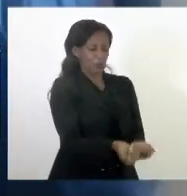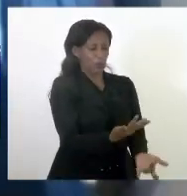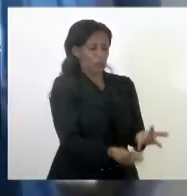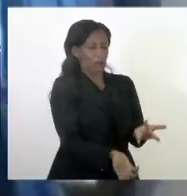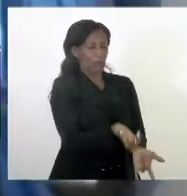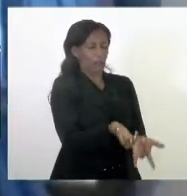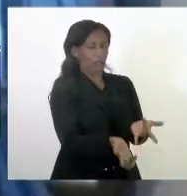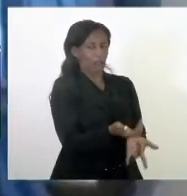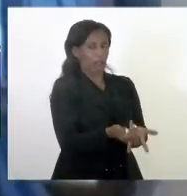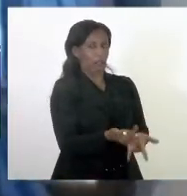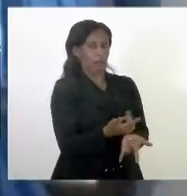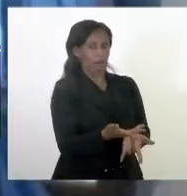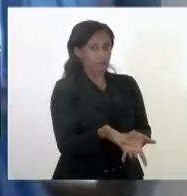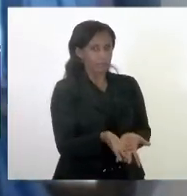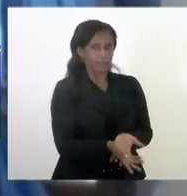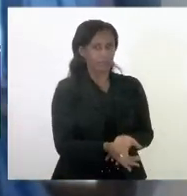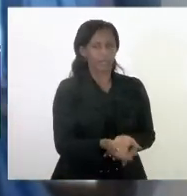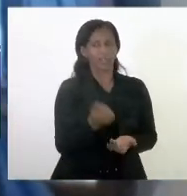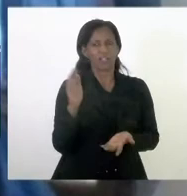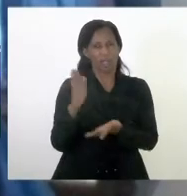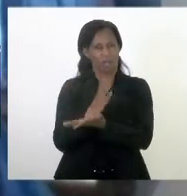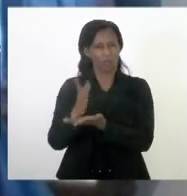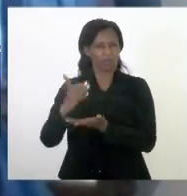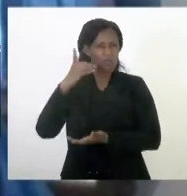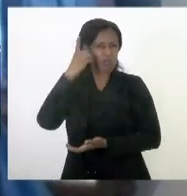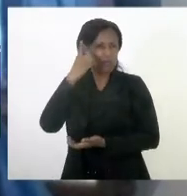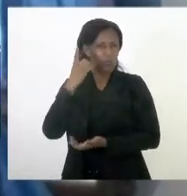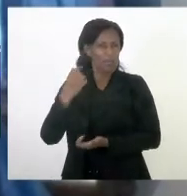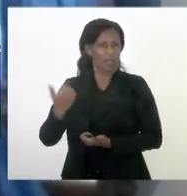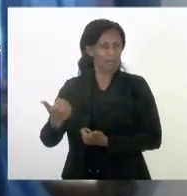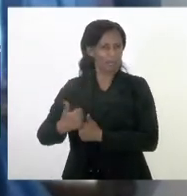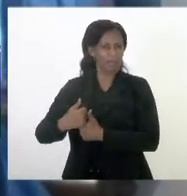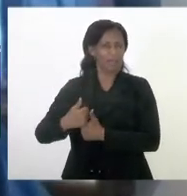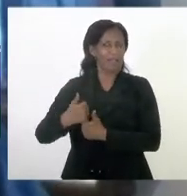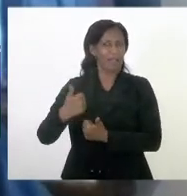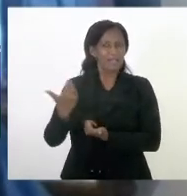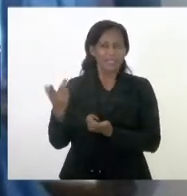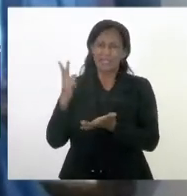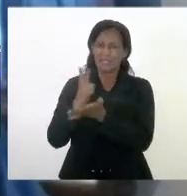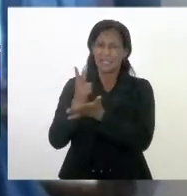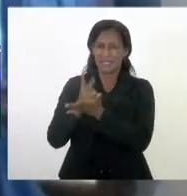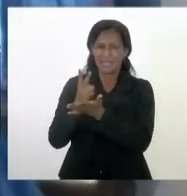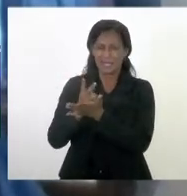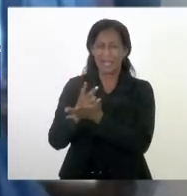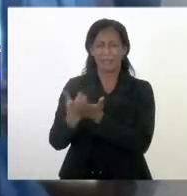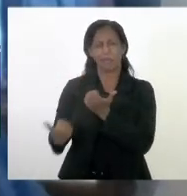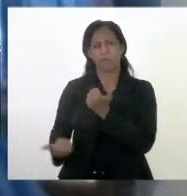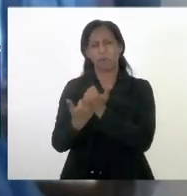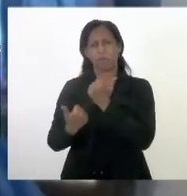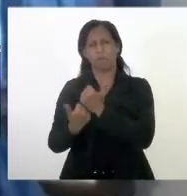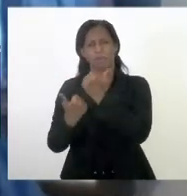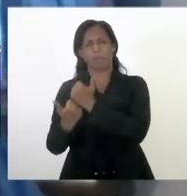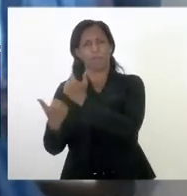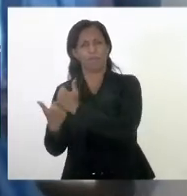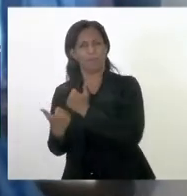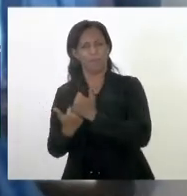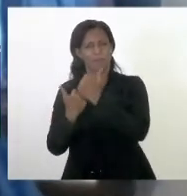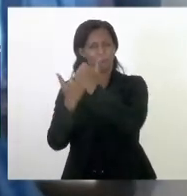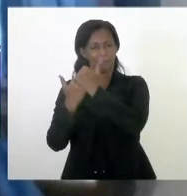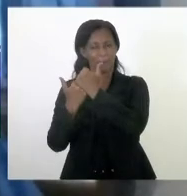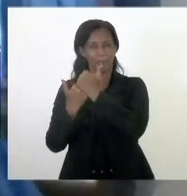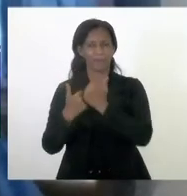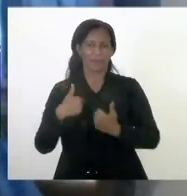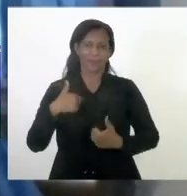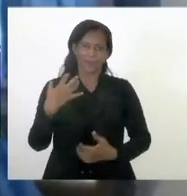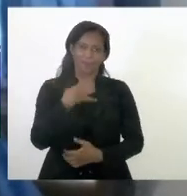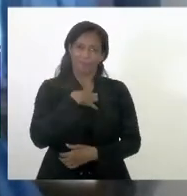grande maioria dos deputados e deputadas apoiam sempre, propõem leis ambientais, apoiam, então eu me